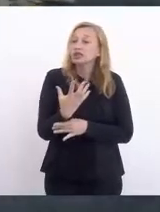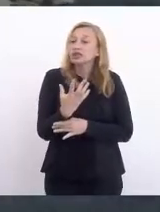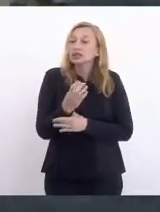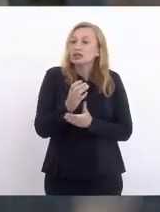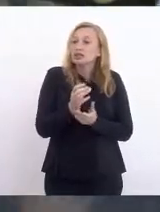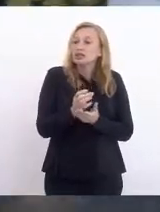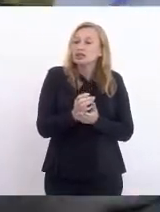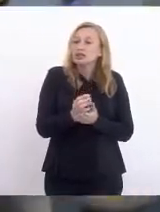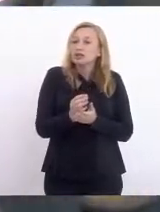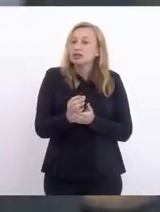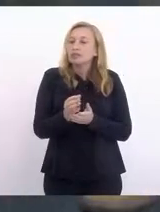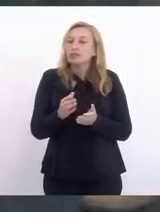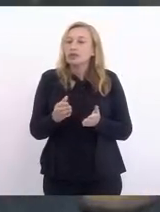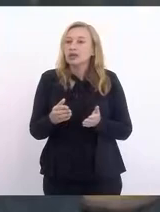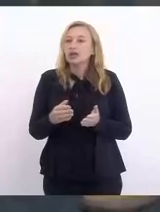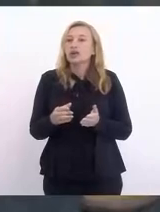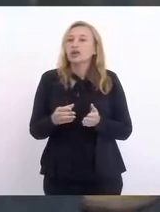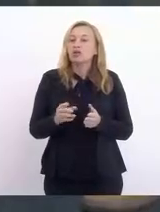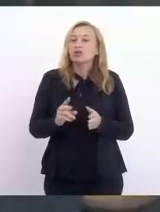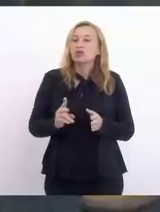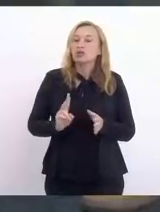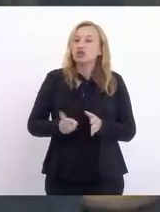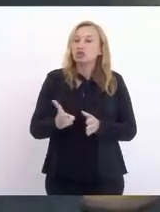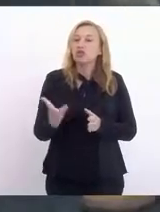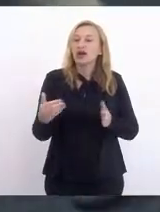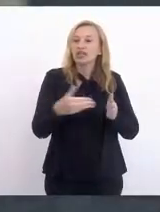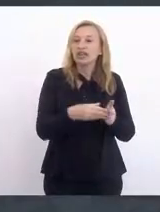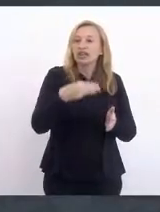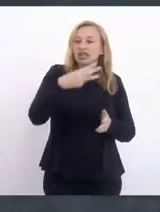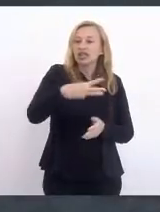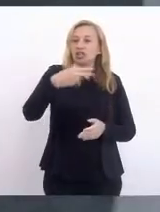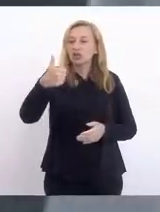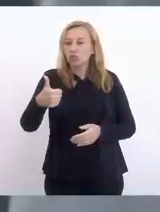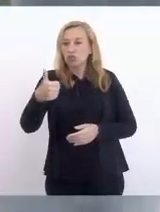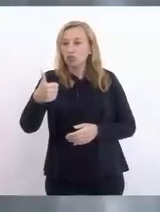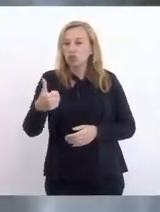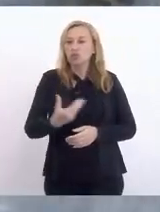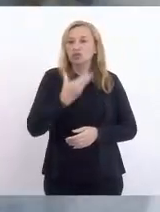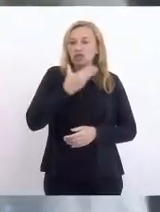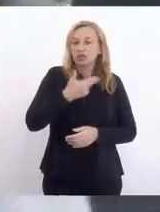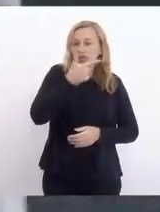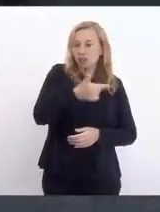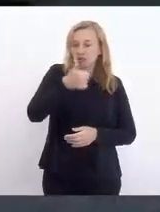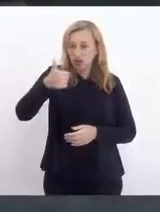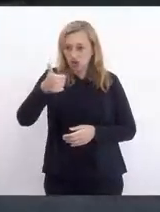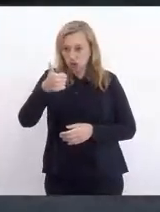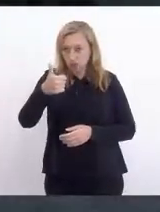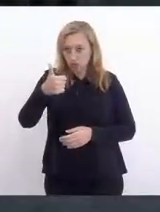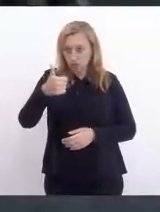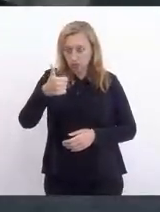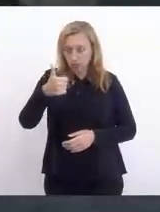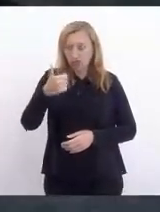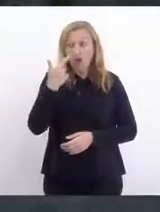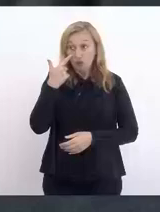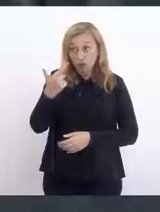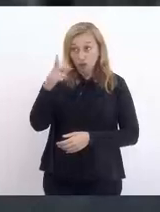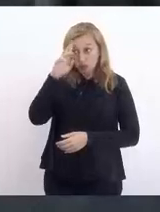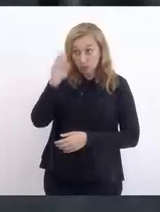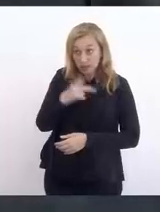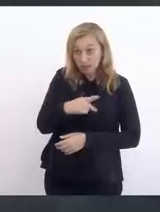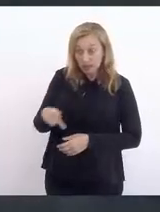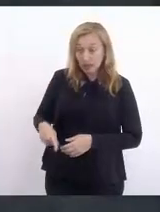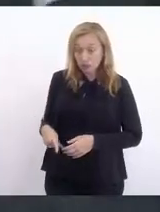se estender até Trinta e Um de dezembro de 2021 Deus seu